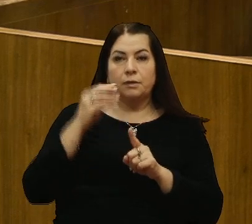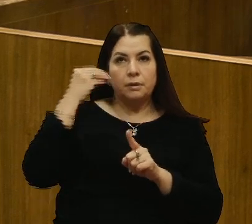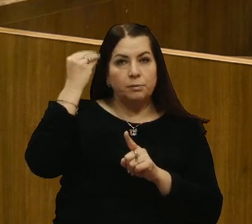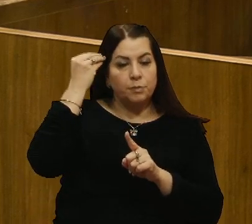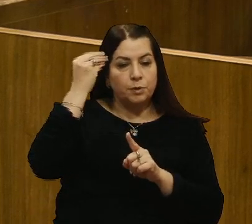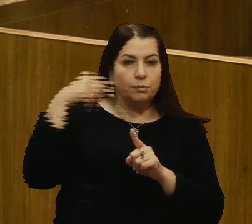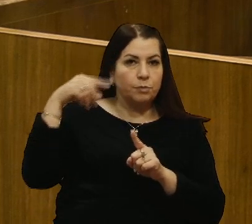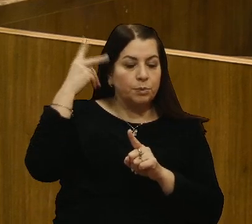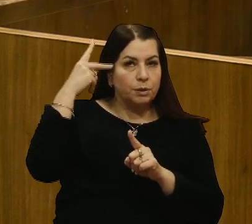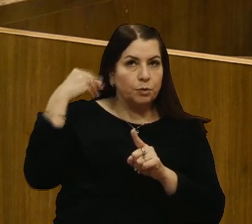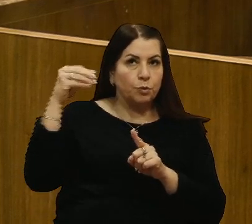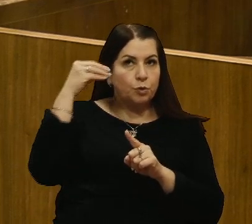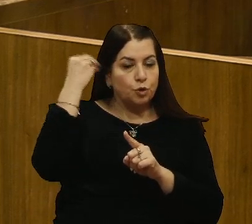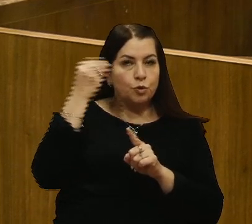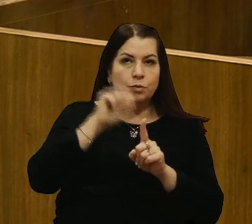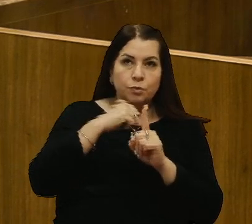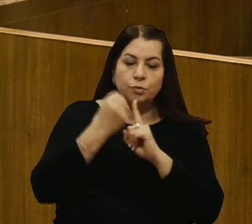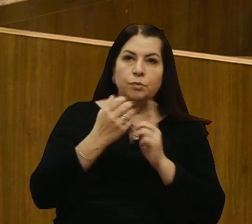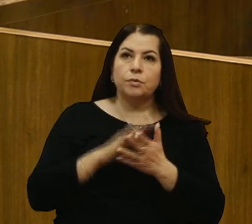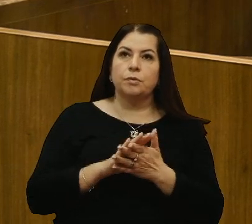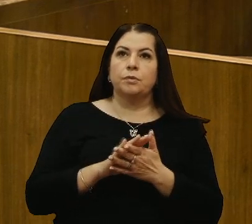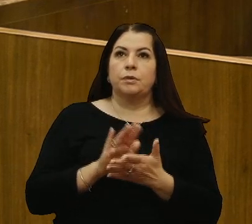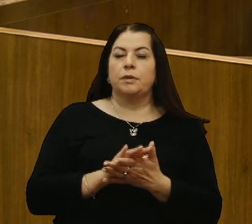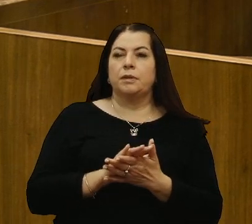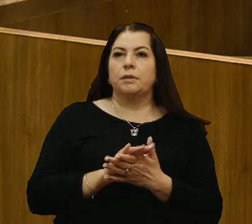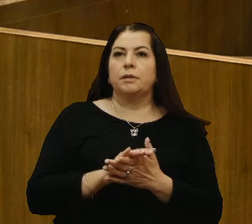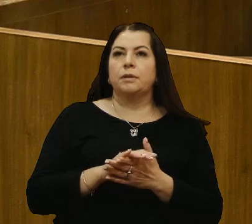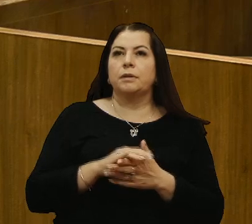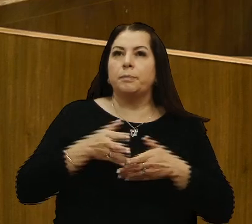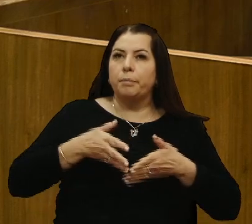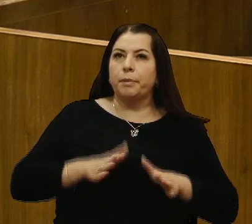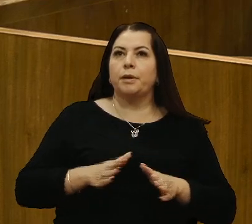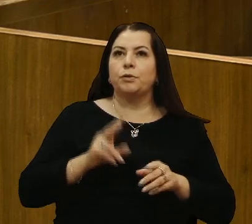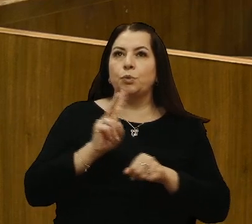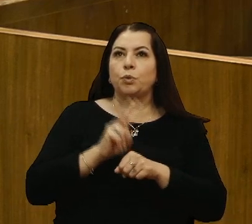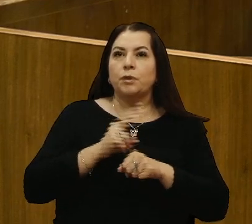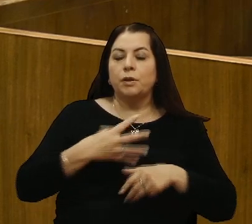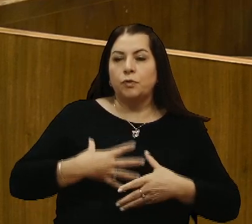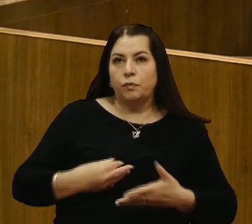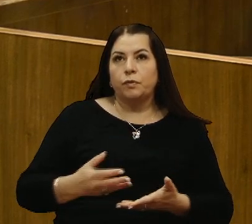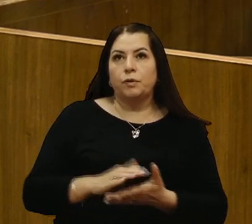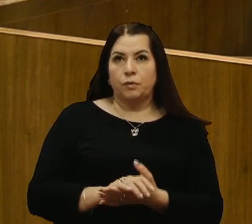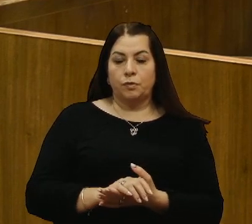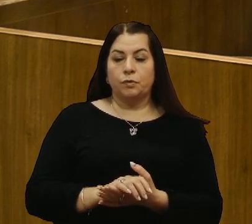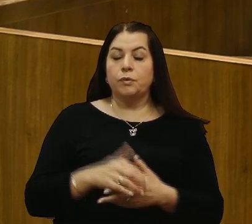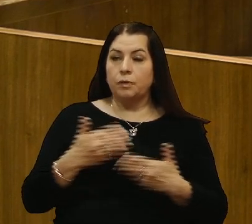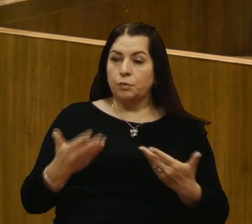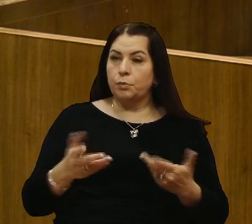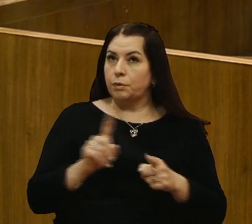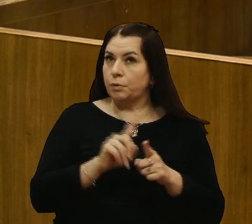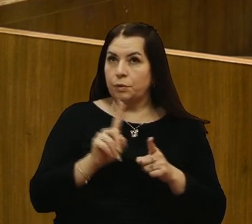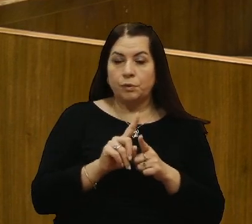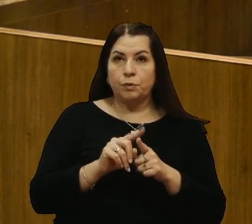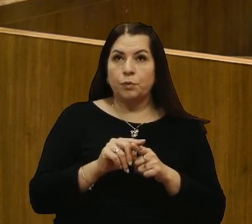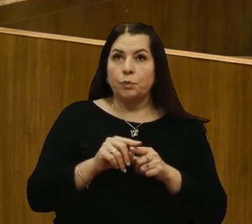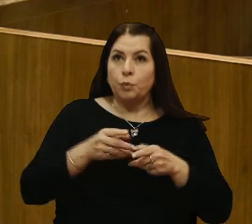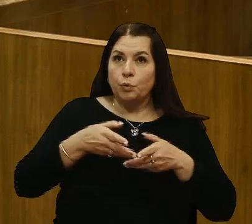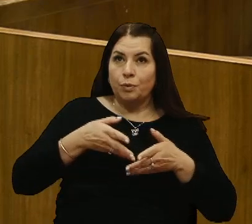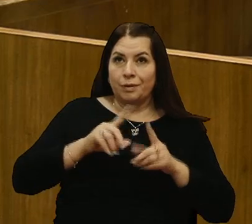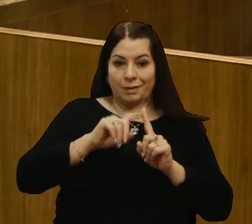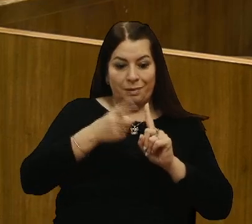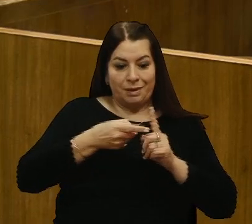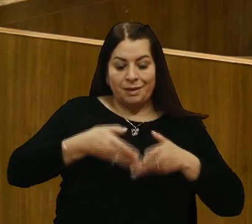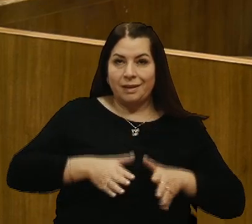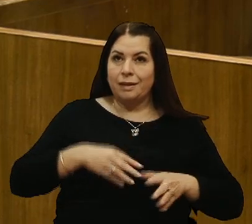à gestação, parto, cuidado e criação dos filhos. No entanto, quando a maternidade